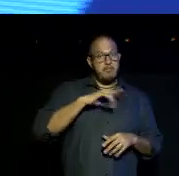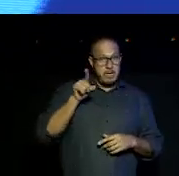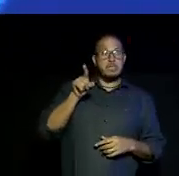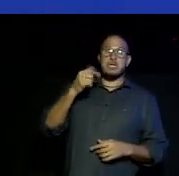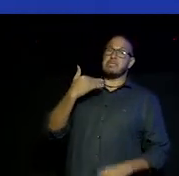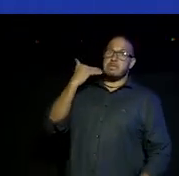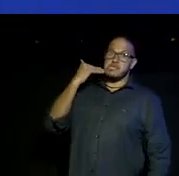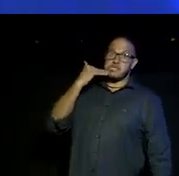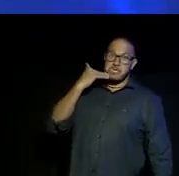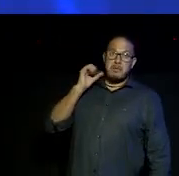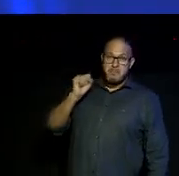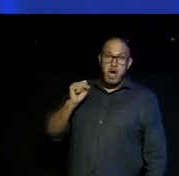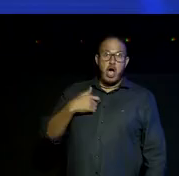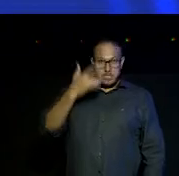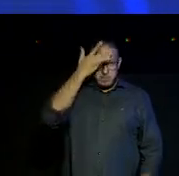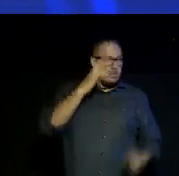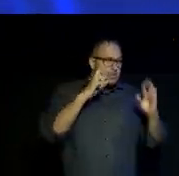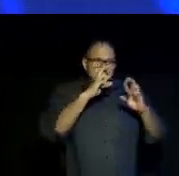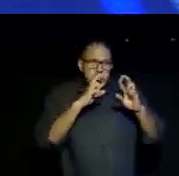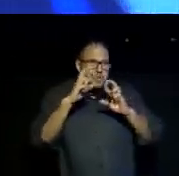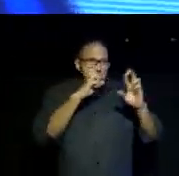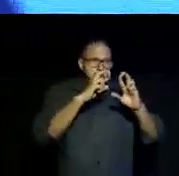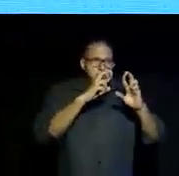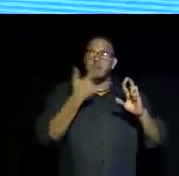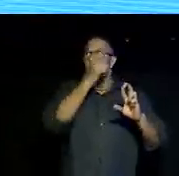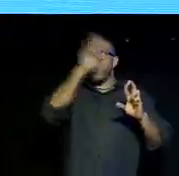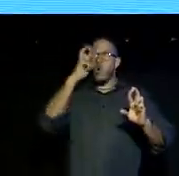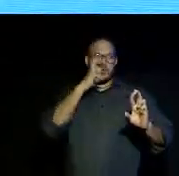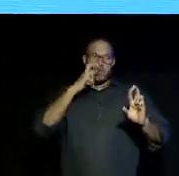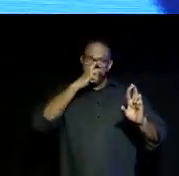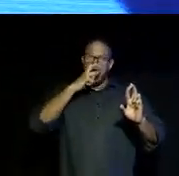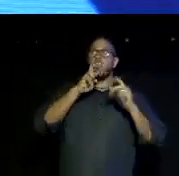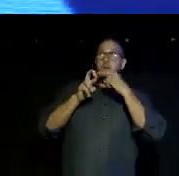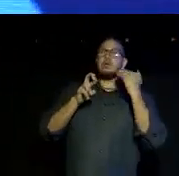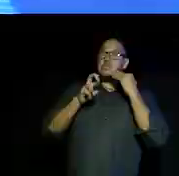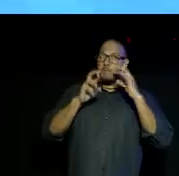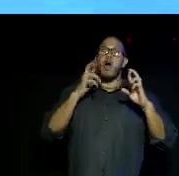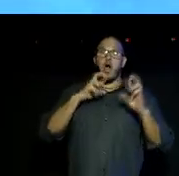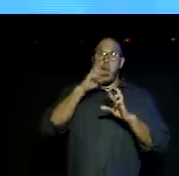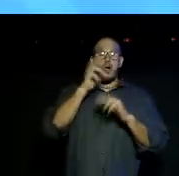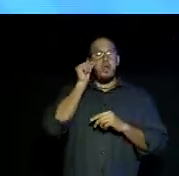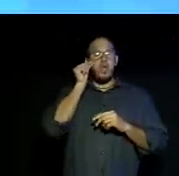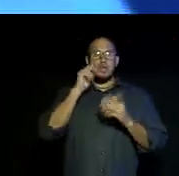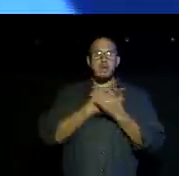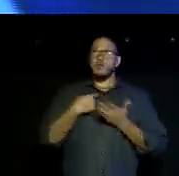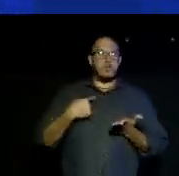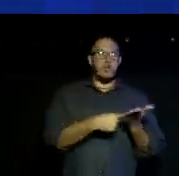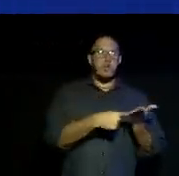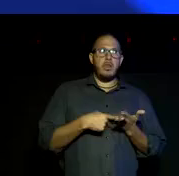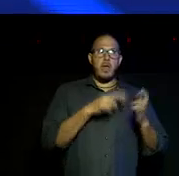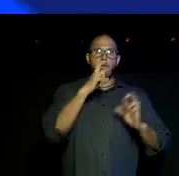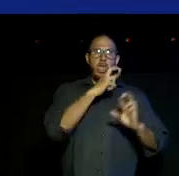pode falhar, ele é humano. Aí você bota um vigilante olhando o vigilante. Mas ele pode falhar também, os dois podem fazer, ser